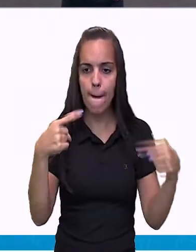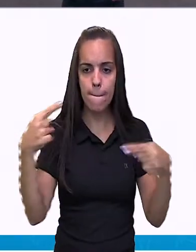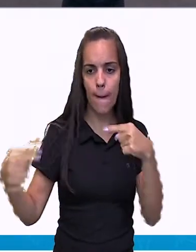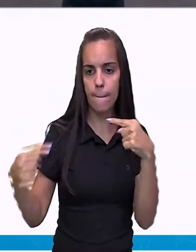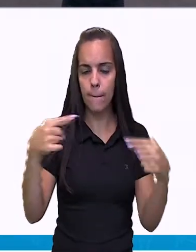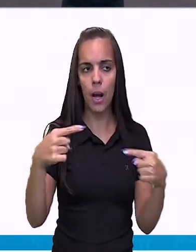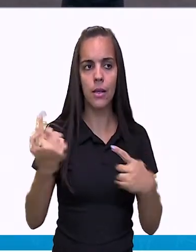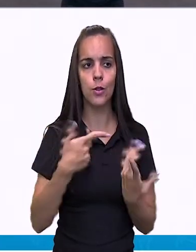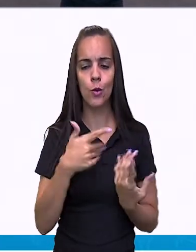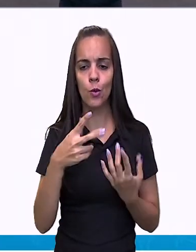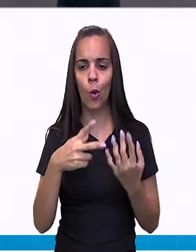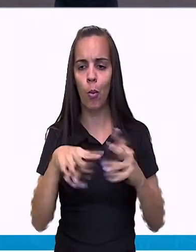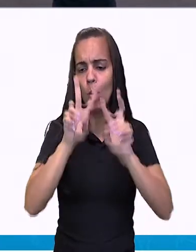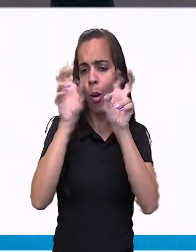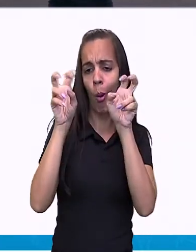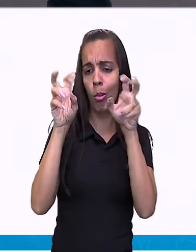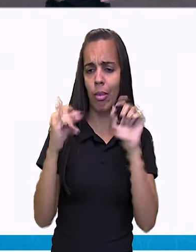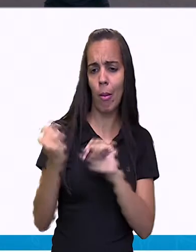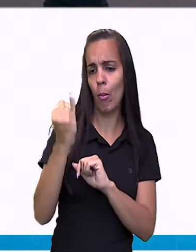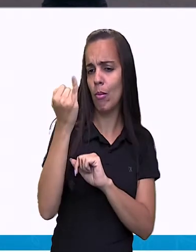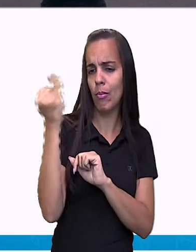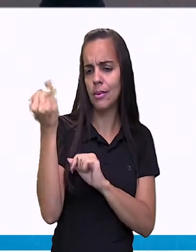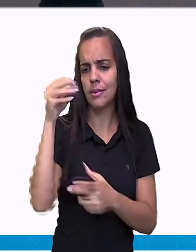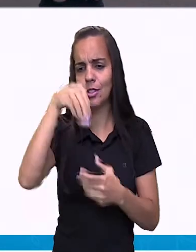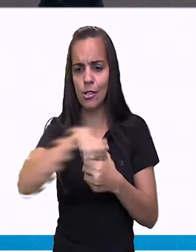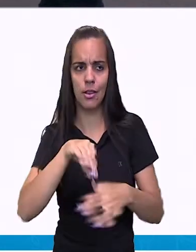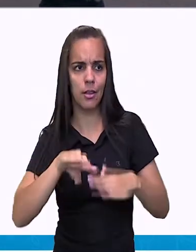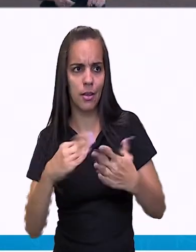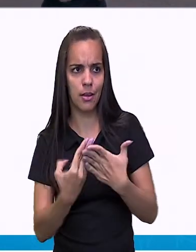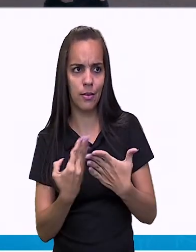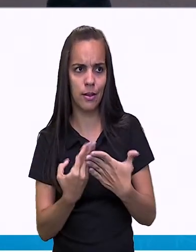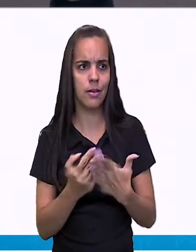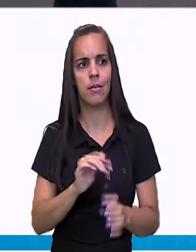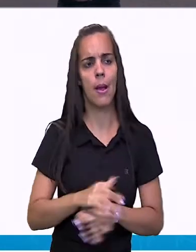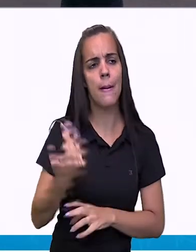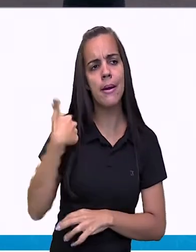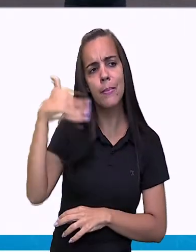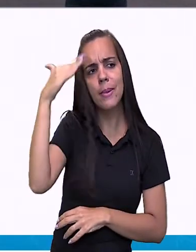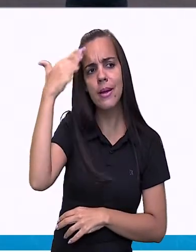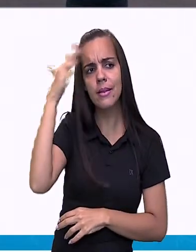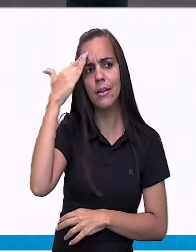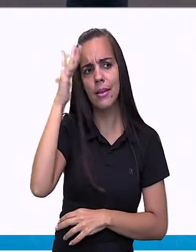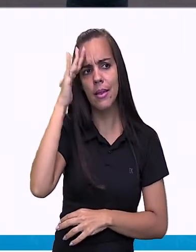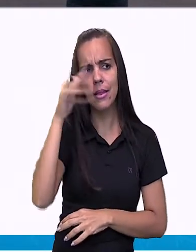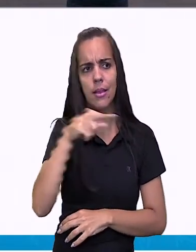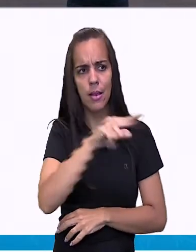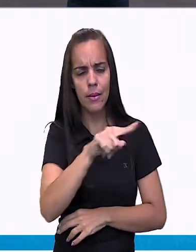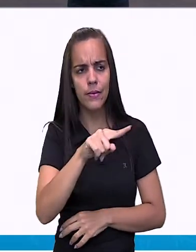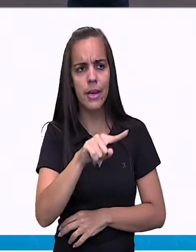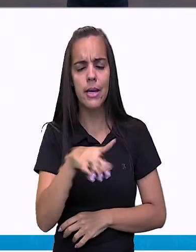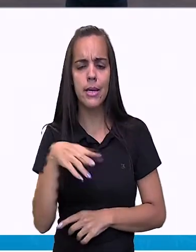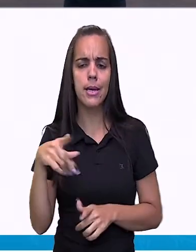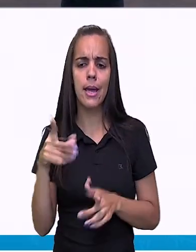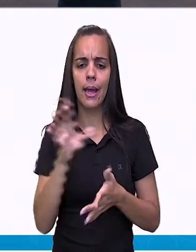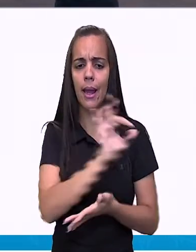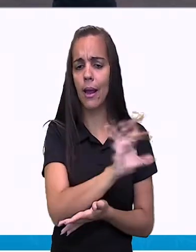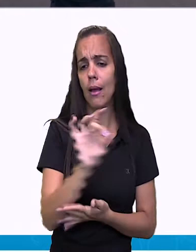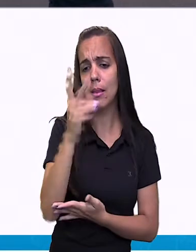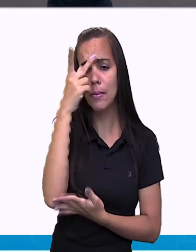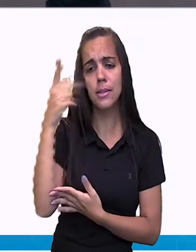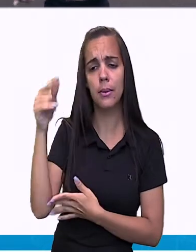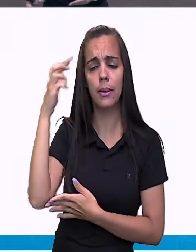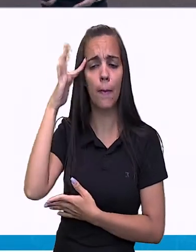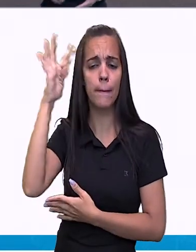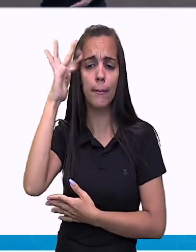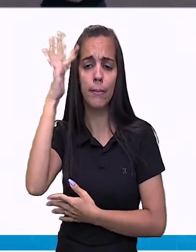seus direitos, com certeza, precisa mesmo, mas precisa entender também que o outro pensa diferente, que o